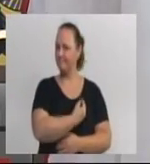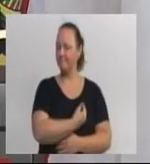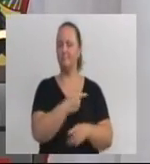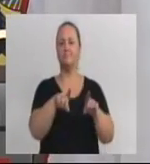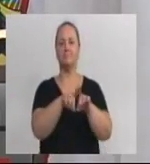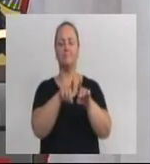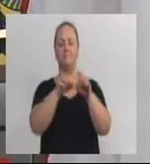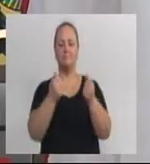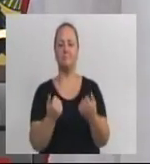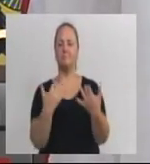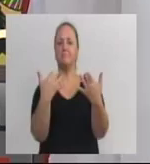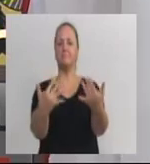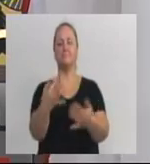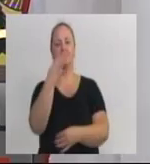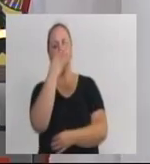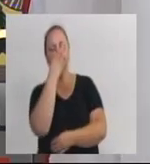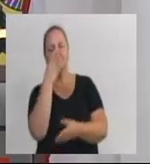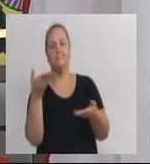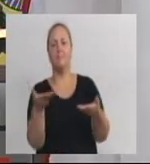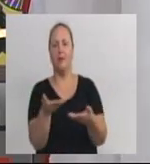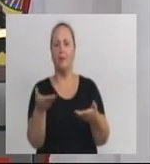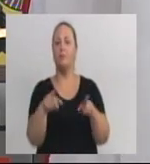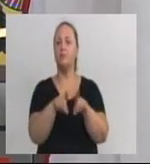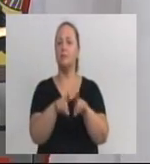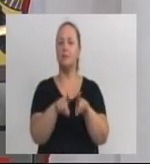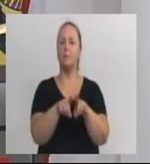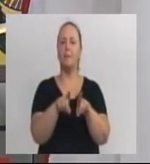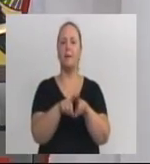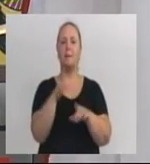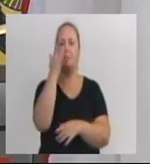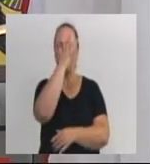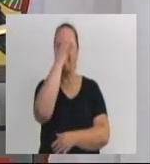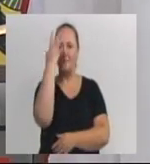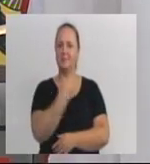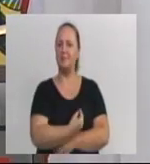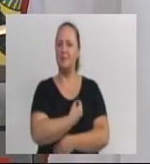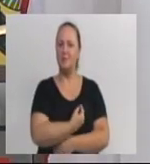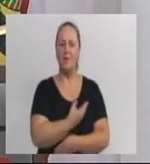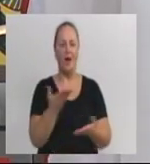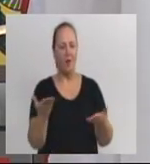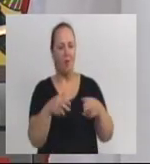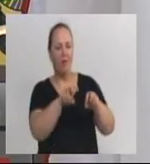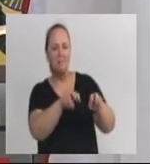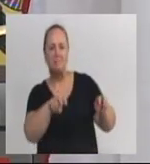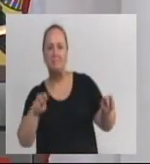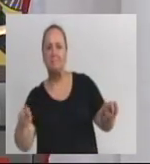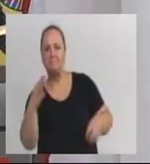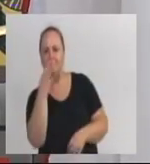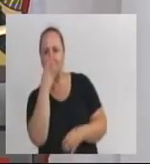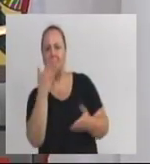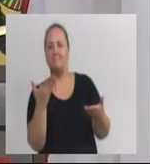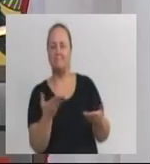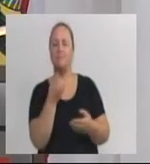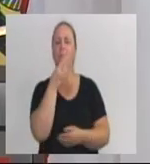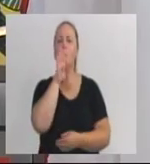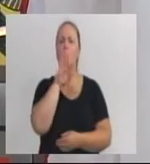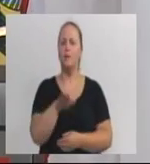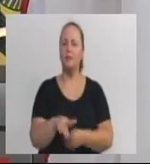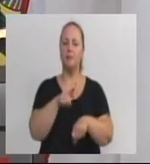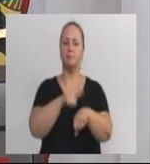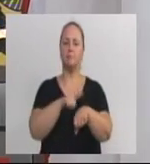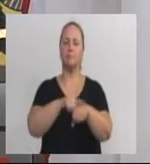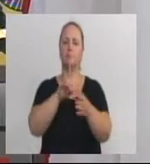plateia que nos assiste aqui, a todos, a Canarinha, a Evelyn, a todos que nos assistem aqui nessa tarde, a todos que nos assistem em casa, uma muito boa tarde. Momento